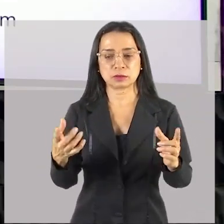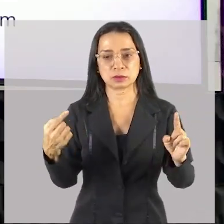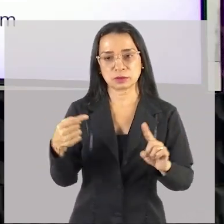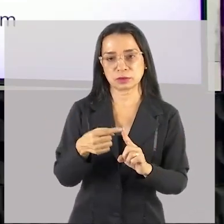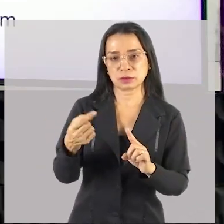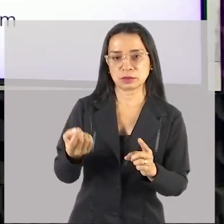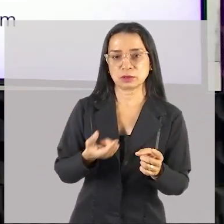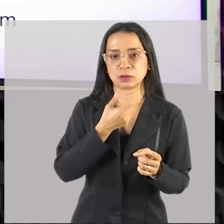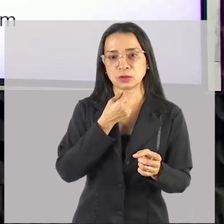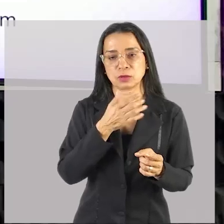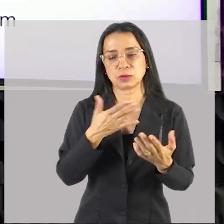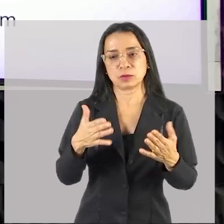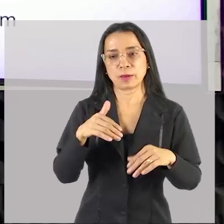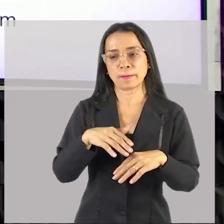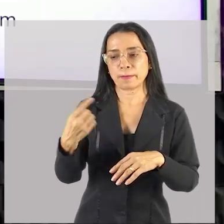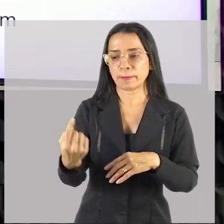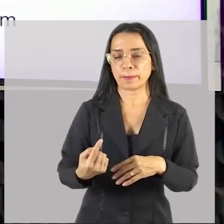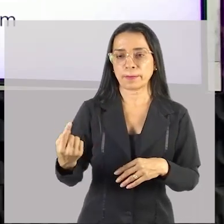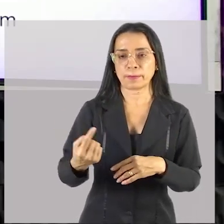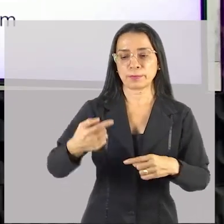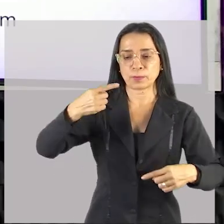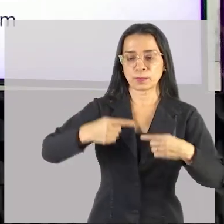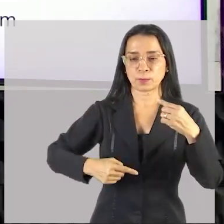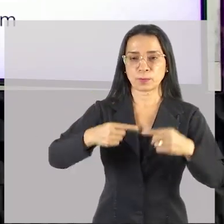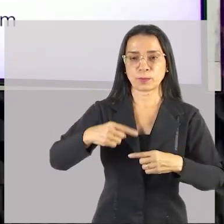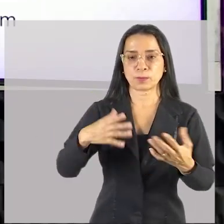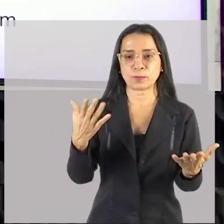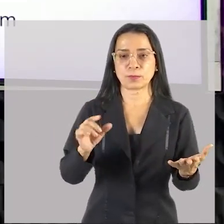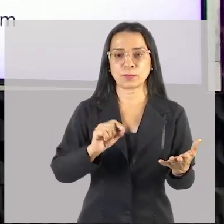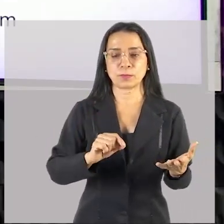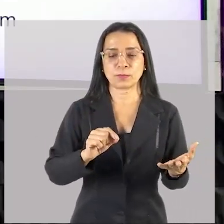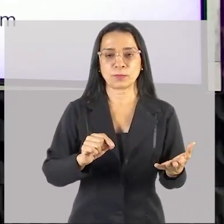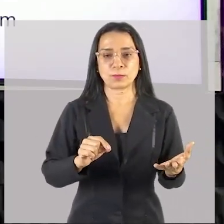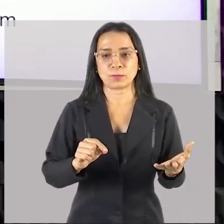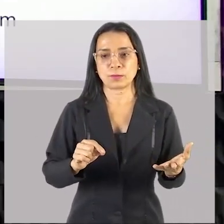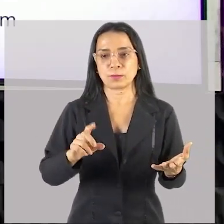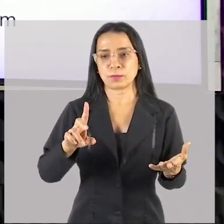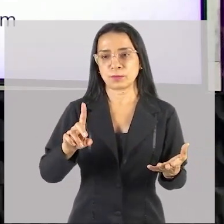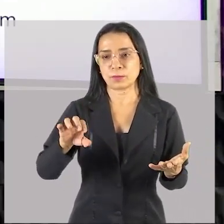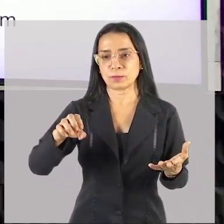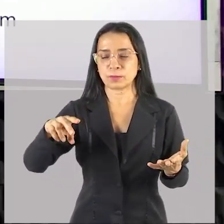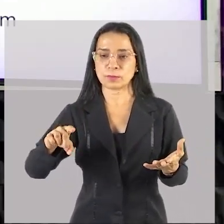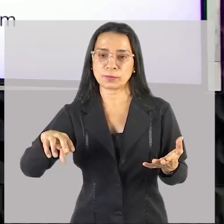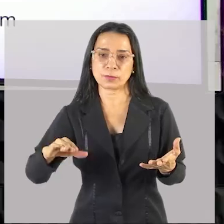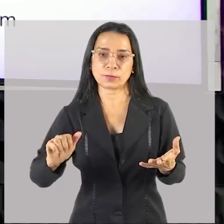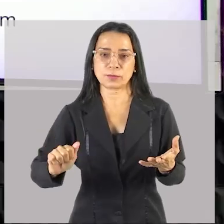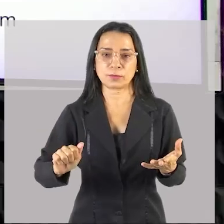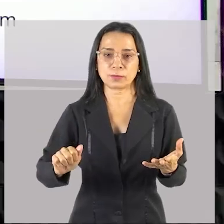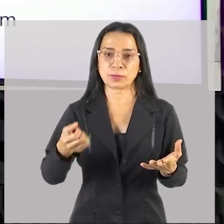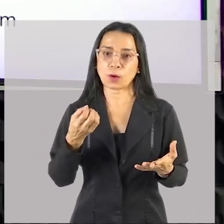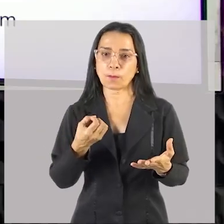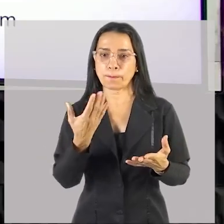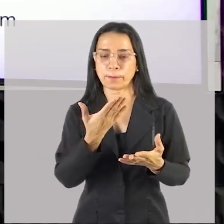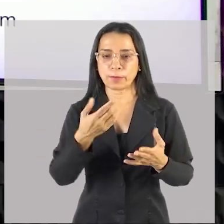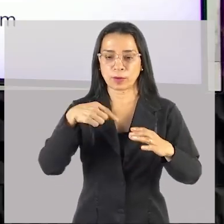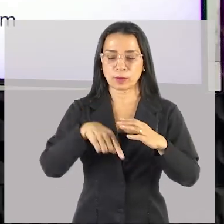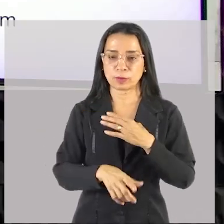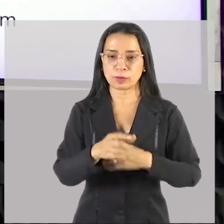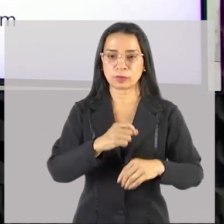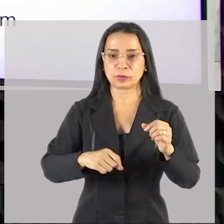a vida em comunidade, a saber, letra A, ética e política, pois conduzem